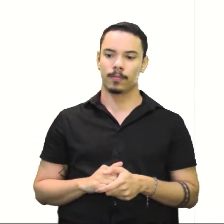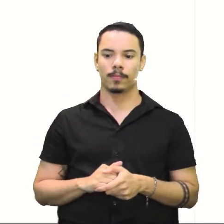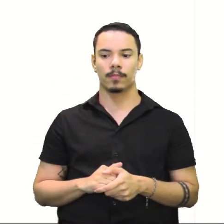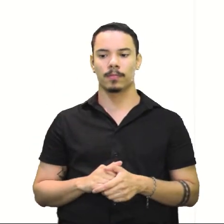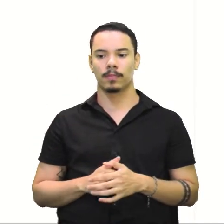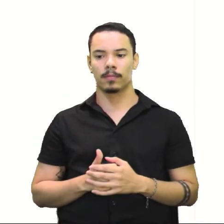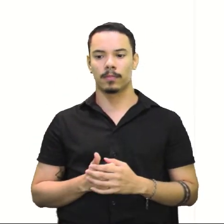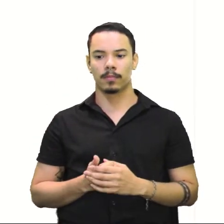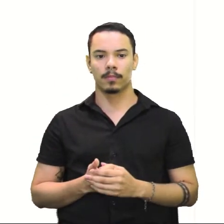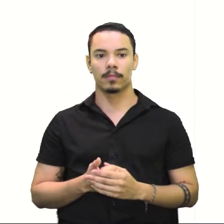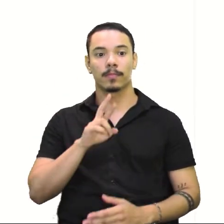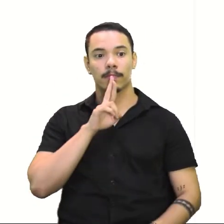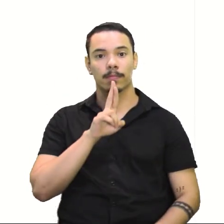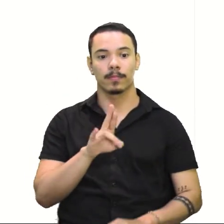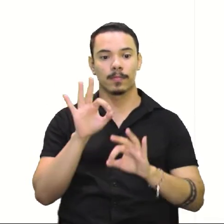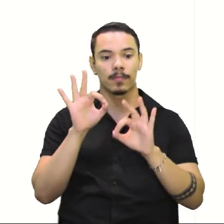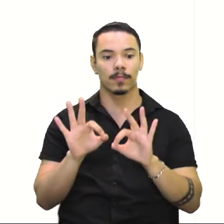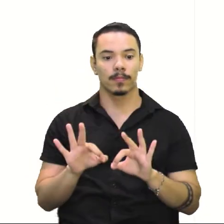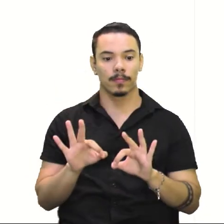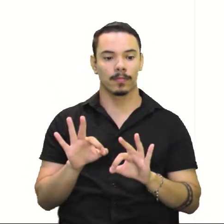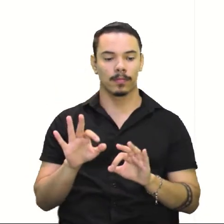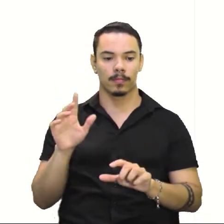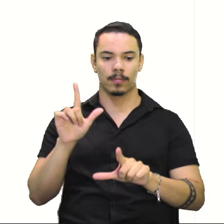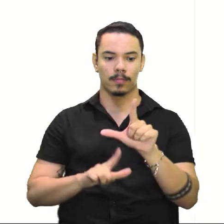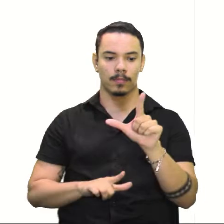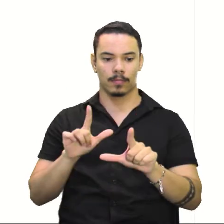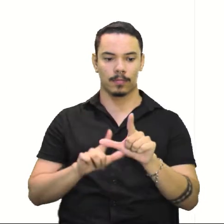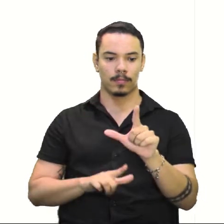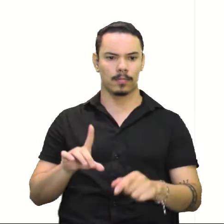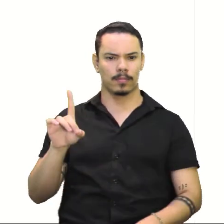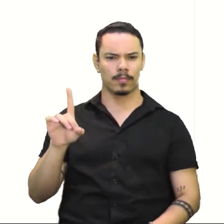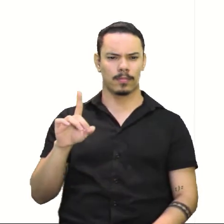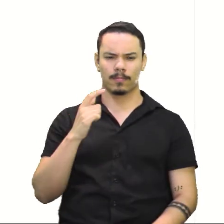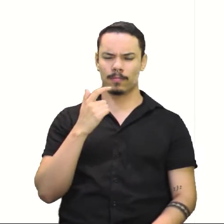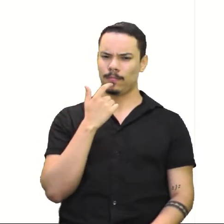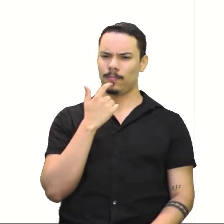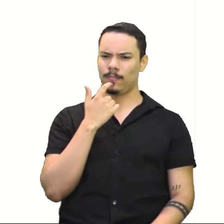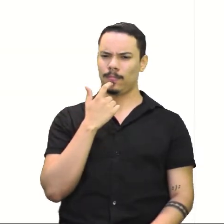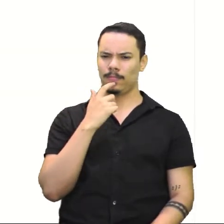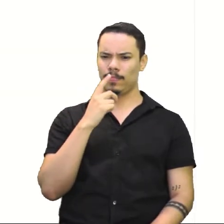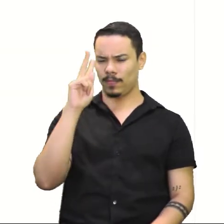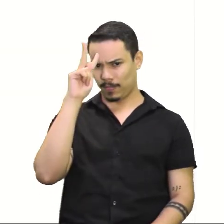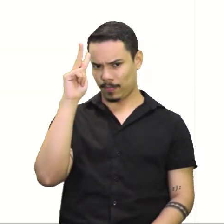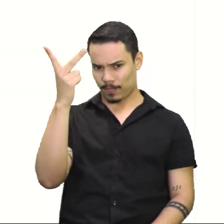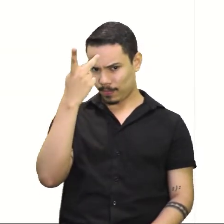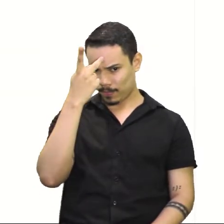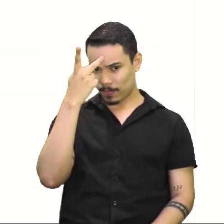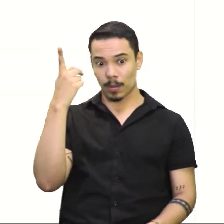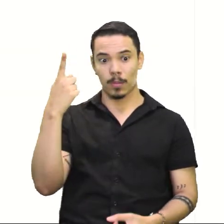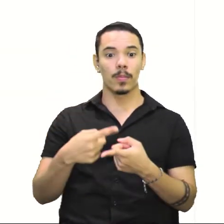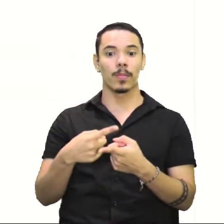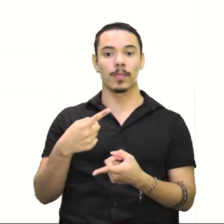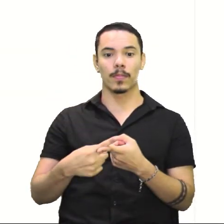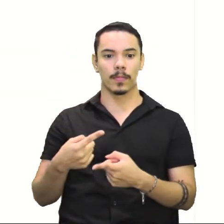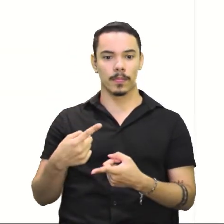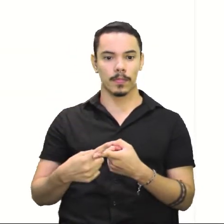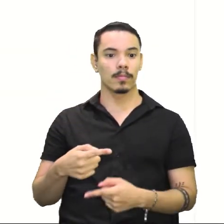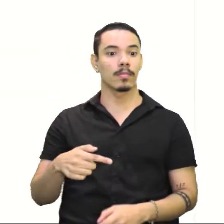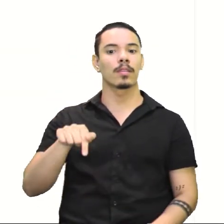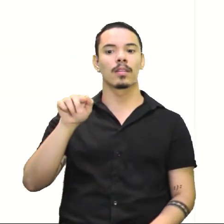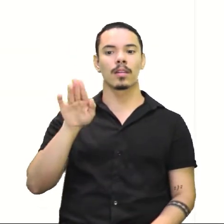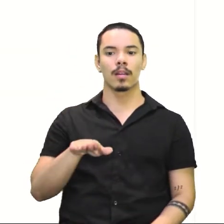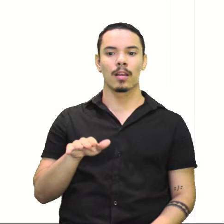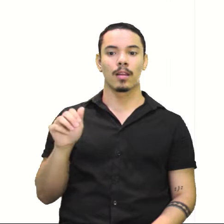Vamos à resposta correta, que é a letra D. Uai, mas como assim? Por que é a letra D? Porque quem é o A? Quem O